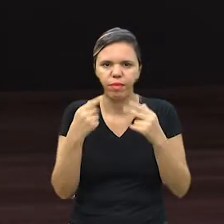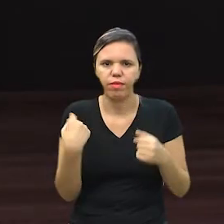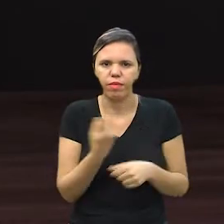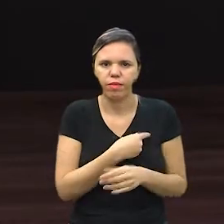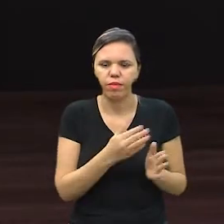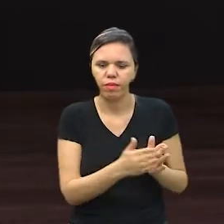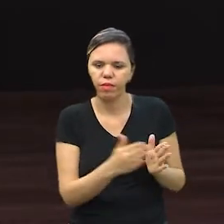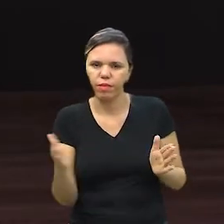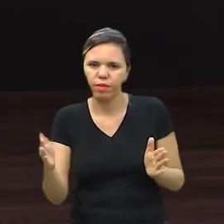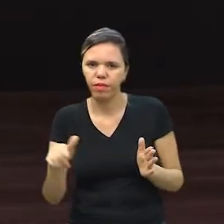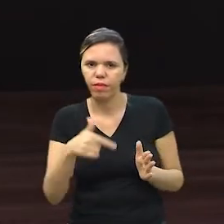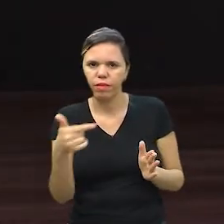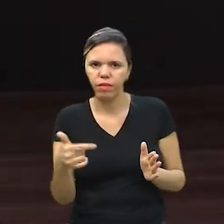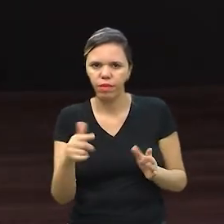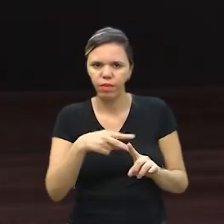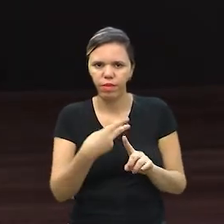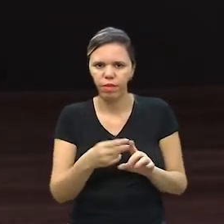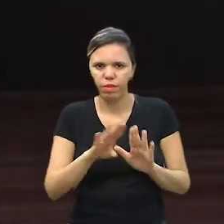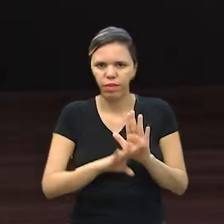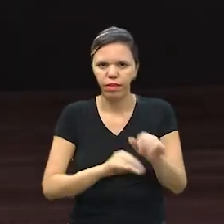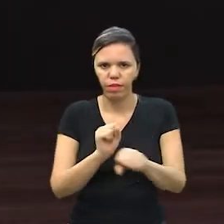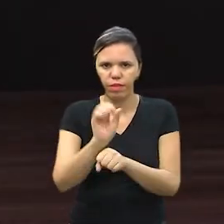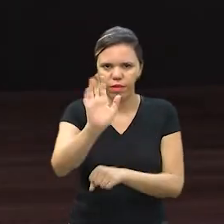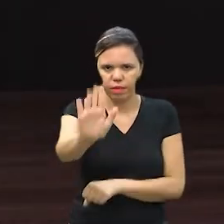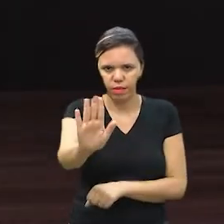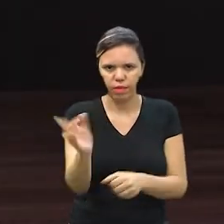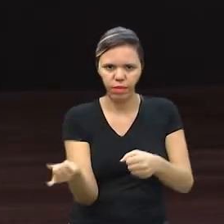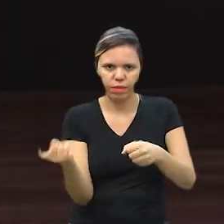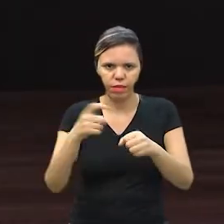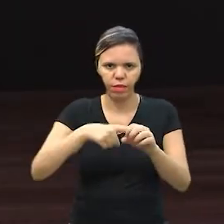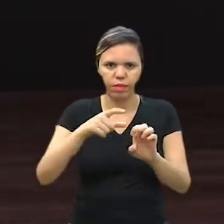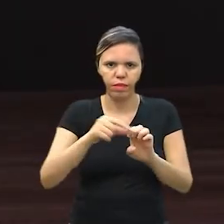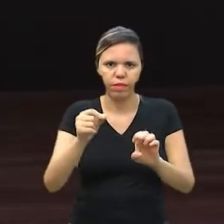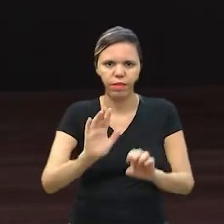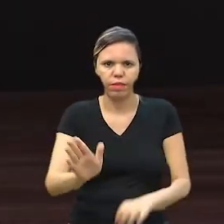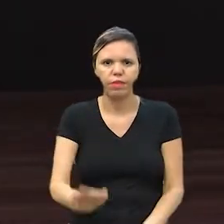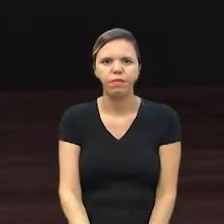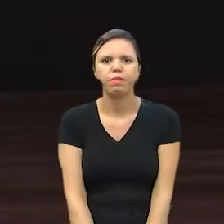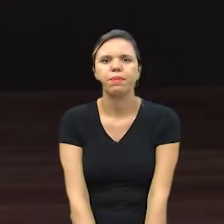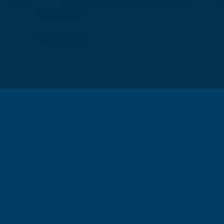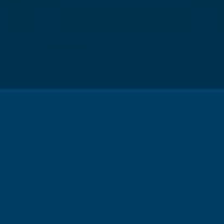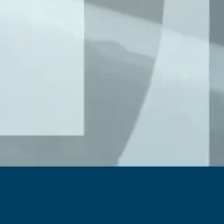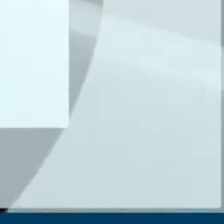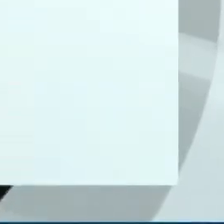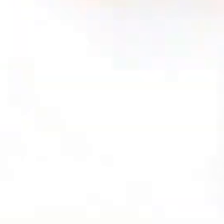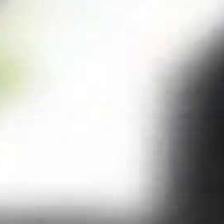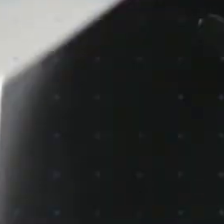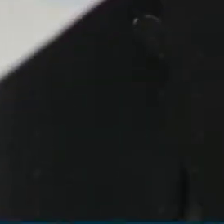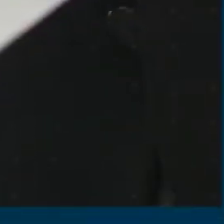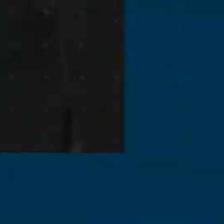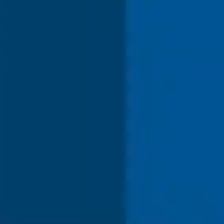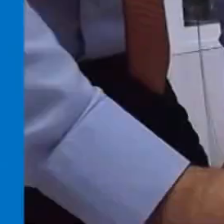para o segundo bloco. Não saia daí, que o Ser Empreendedor volta já já.